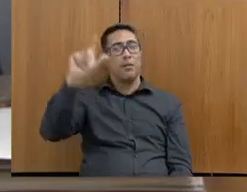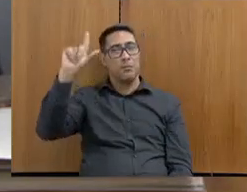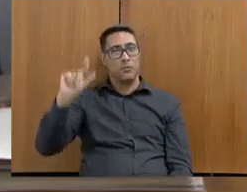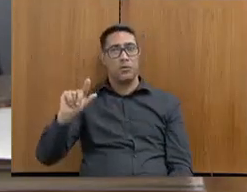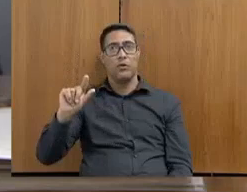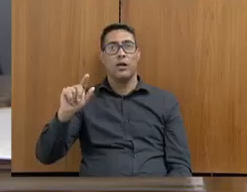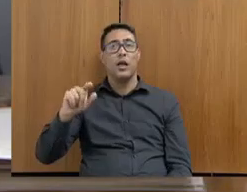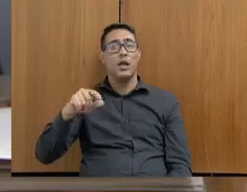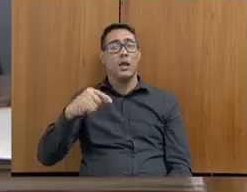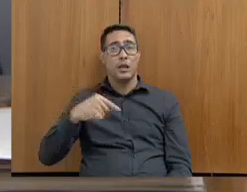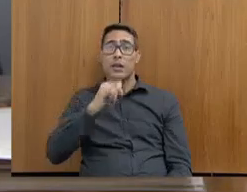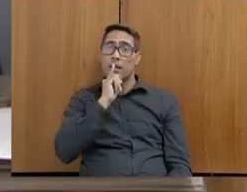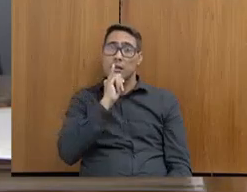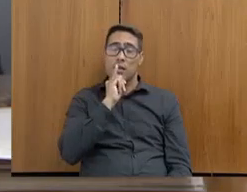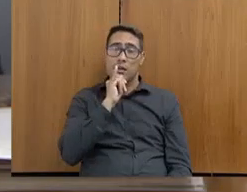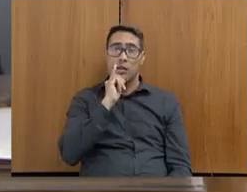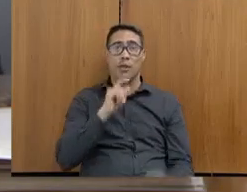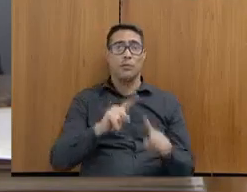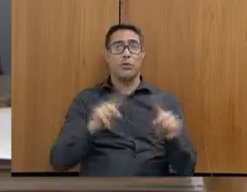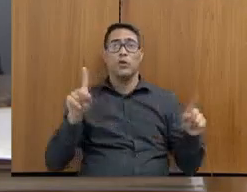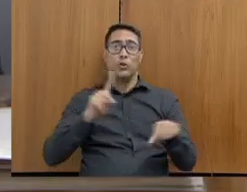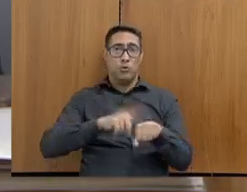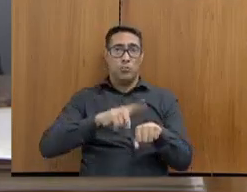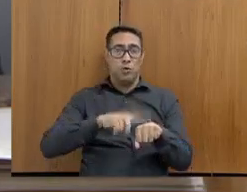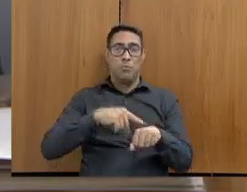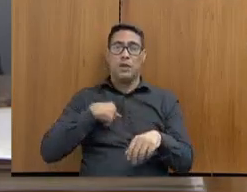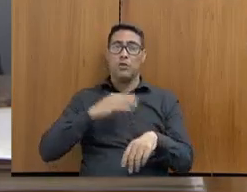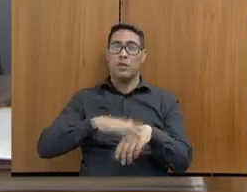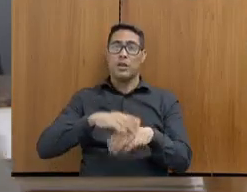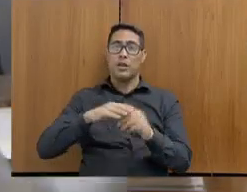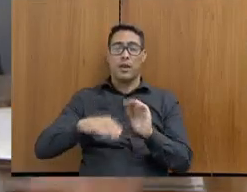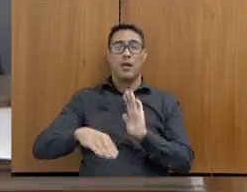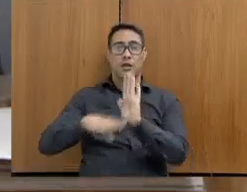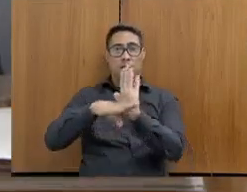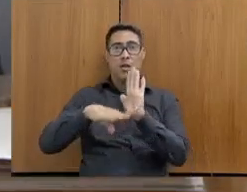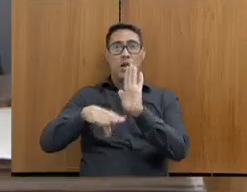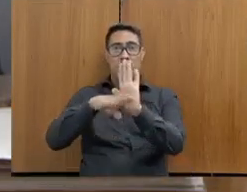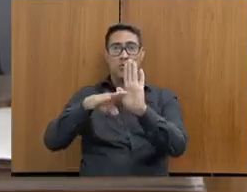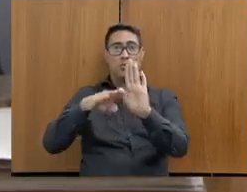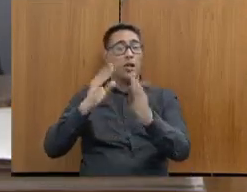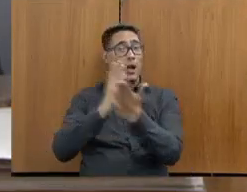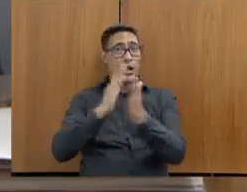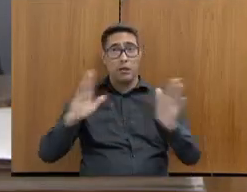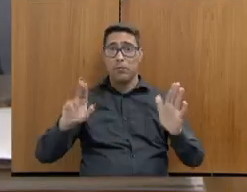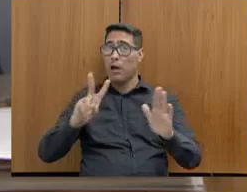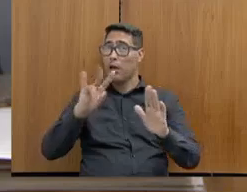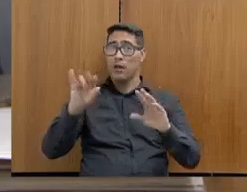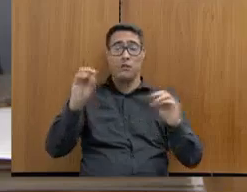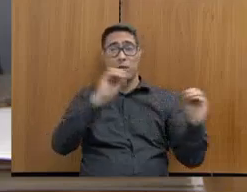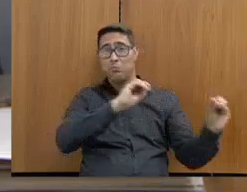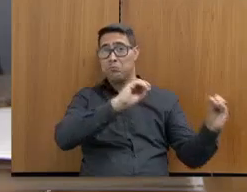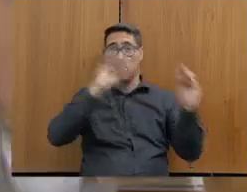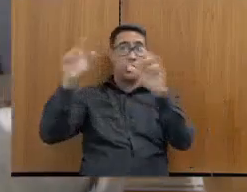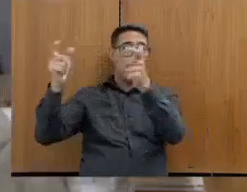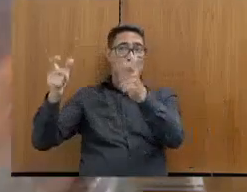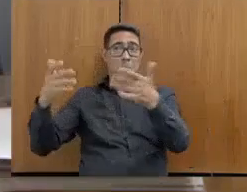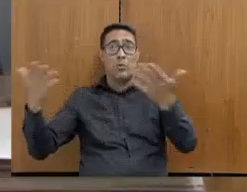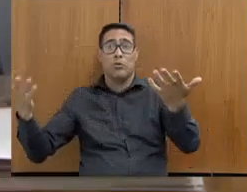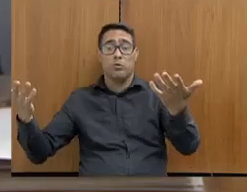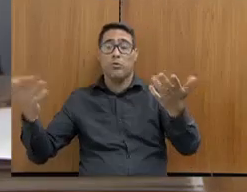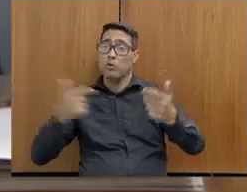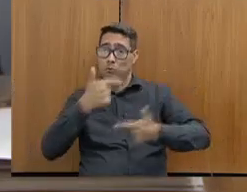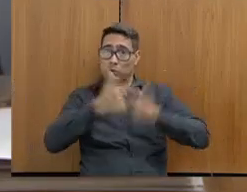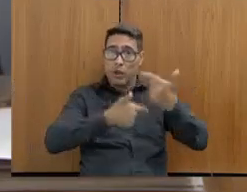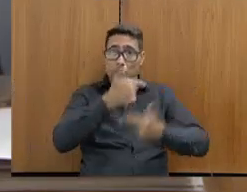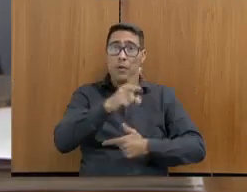a partir do momento que se incentivo acabar eles vão para e deixa os empregos vão para outros lugares